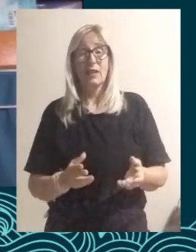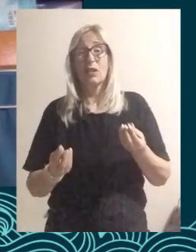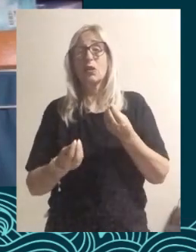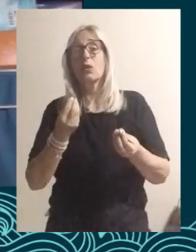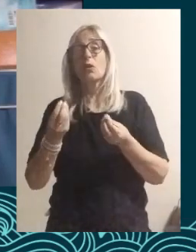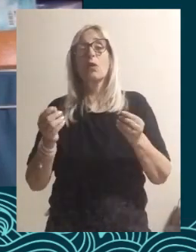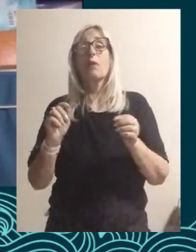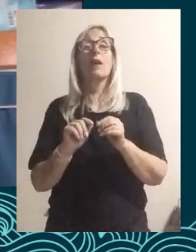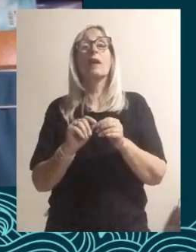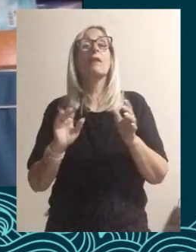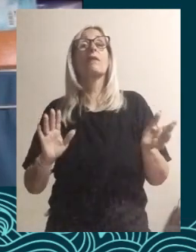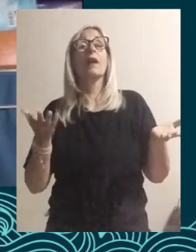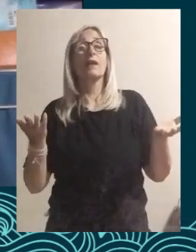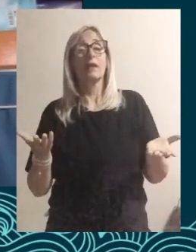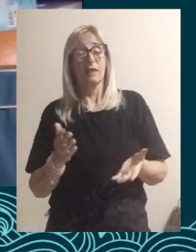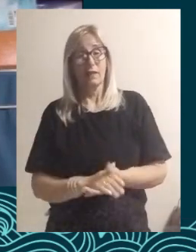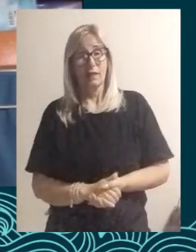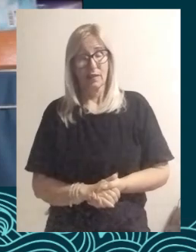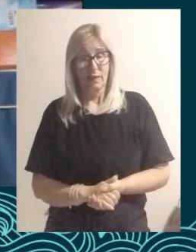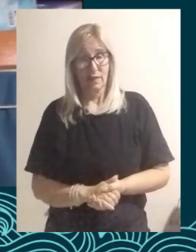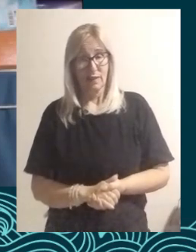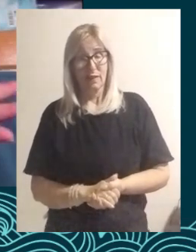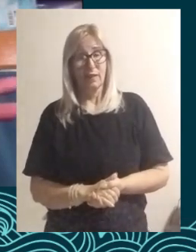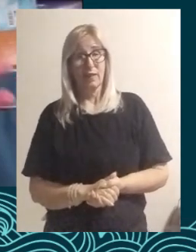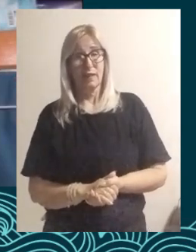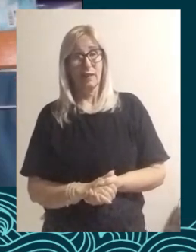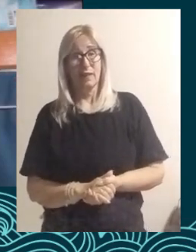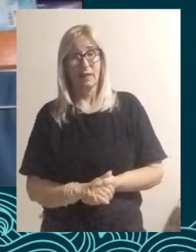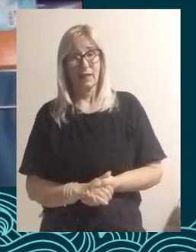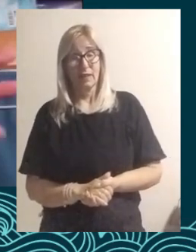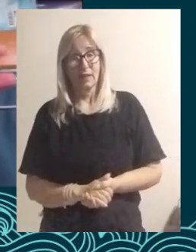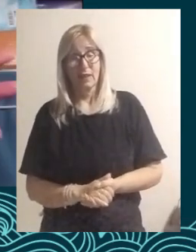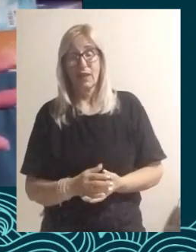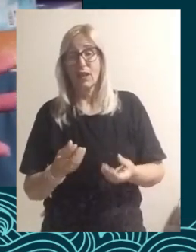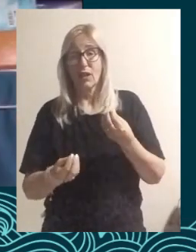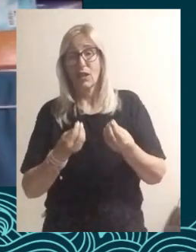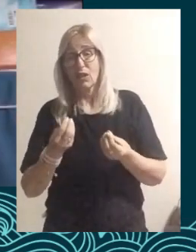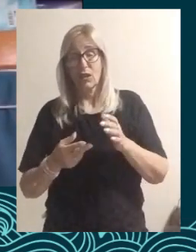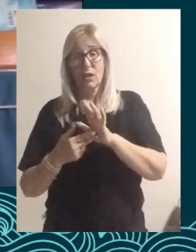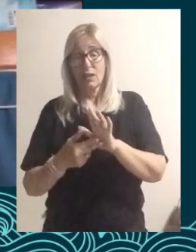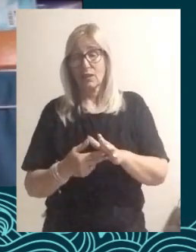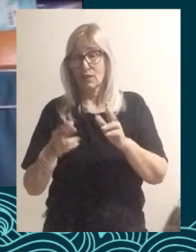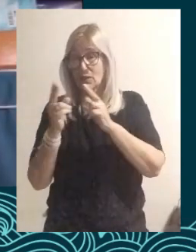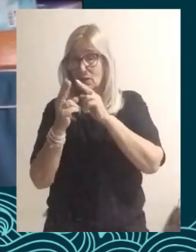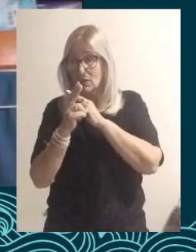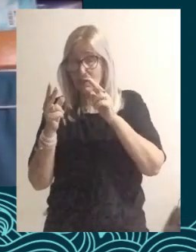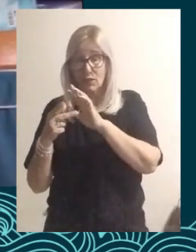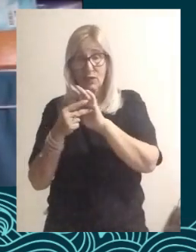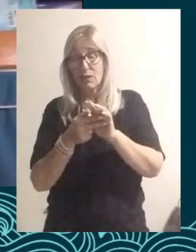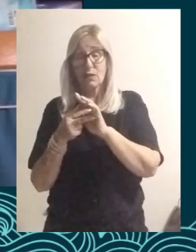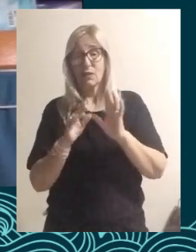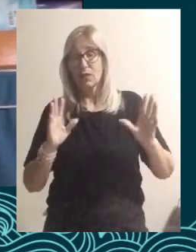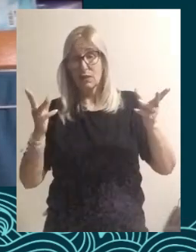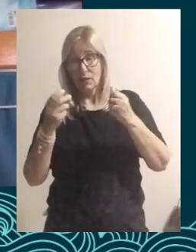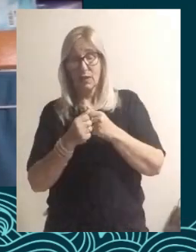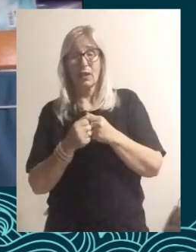E como é que a gente surfa né? Nesse mar liso, sem ondas? Como é que a gente surfa